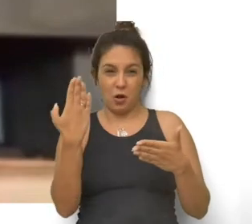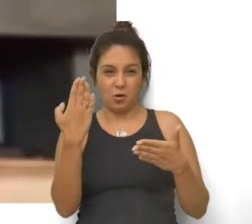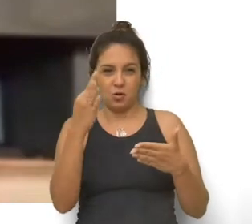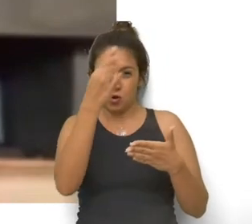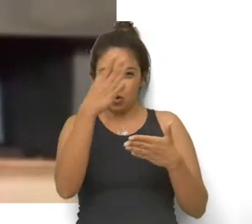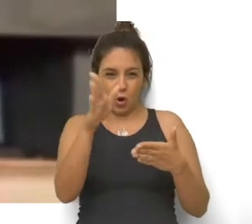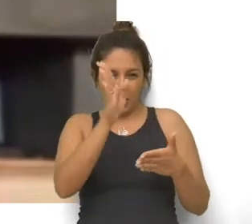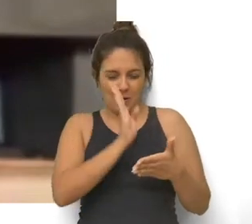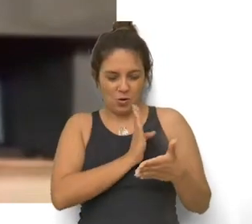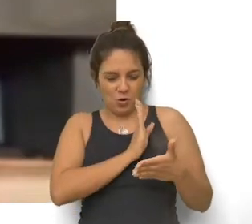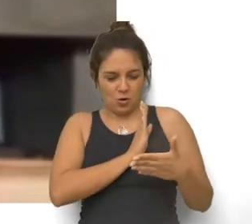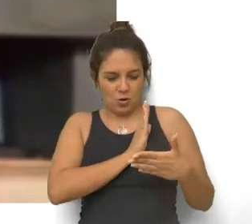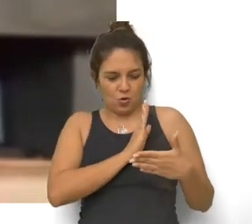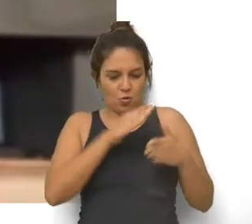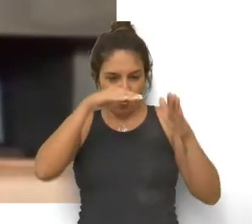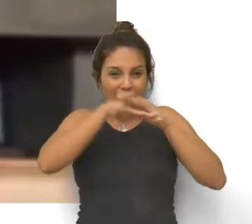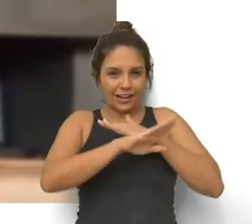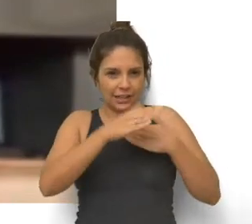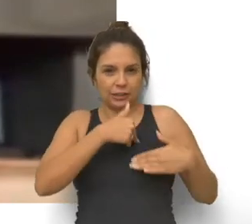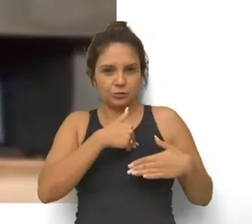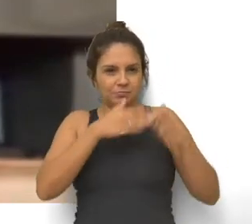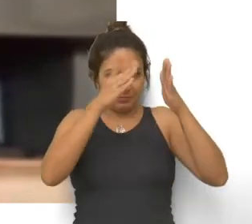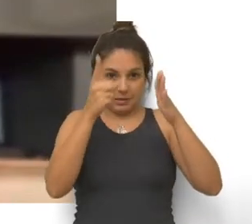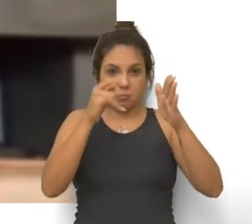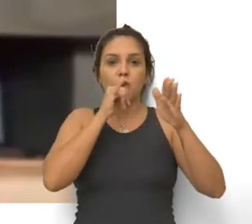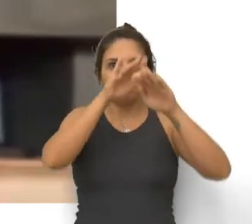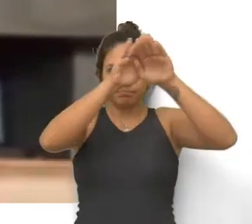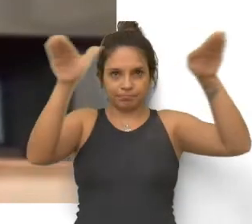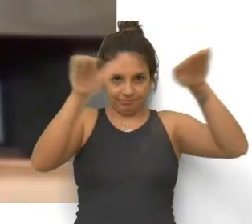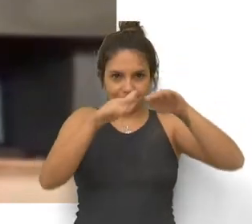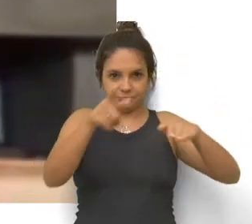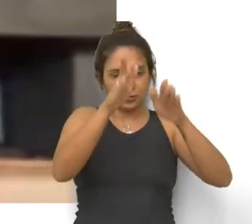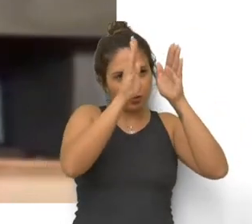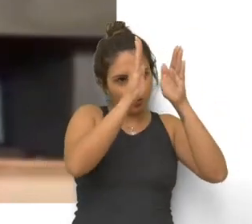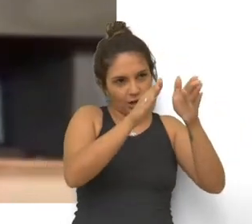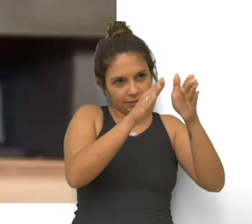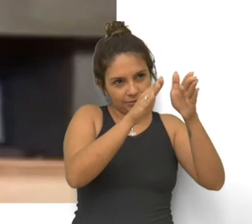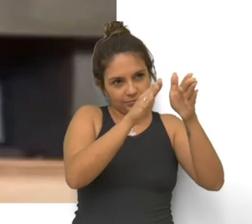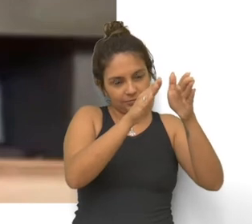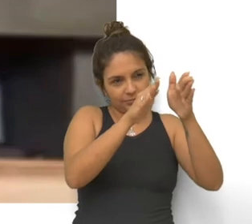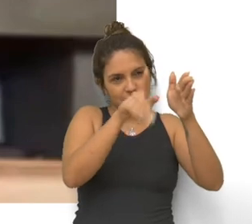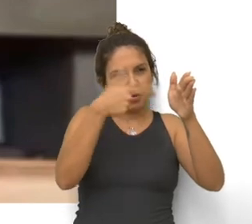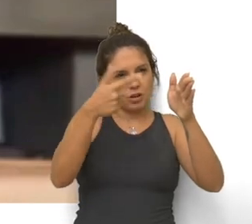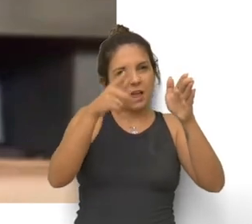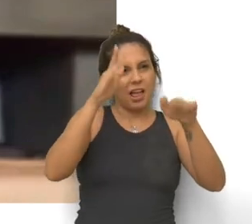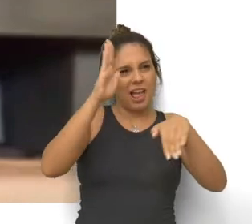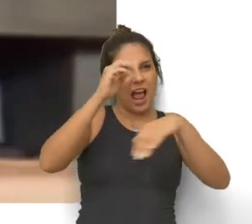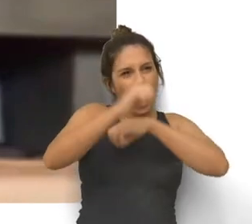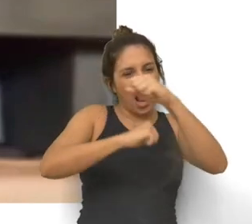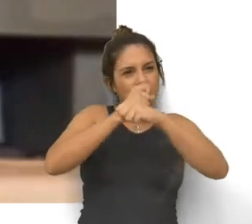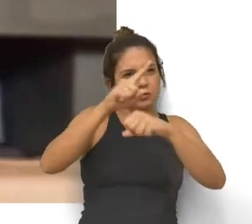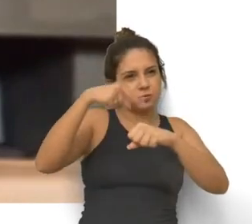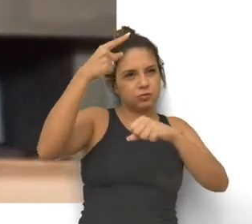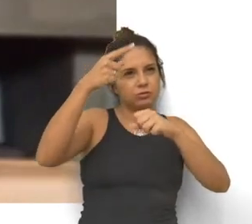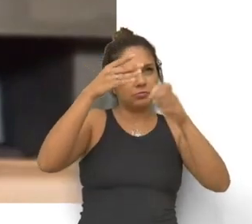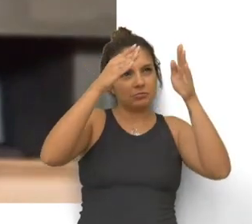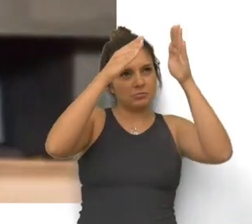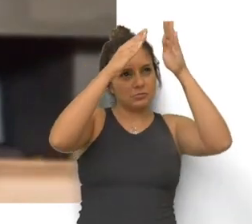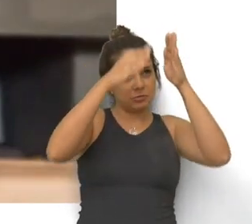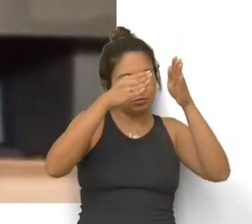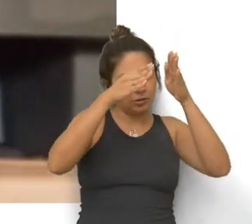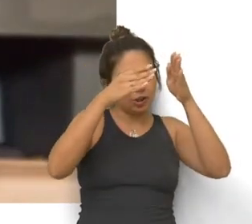no seu peito todas as manhãs, vai se acomodando numa prateleira mais alta, depois numa mais alta